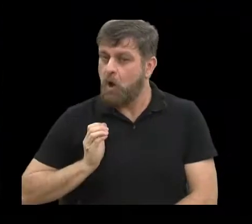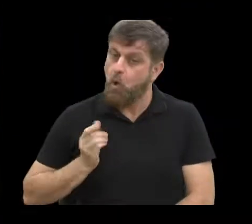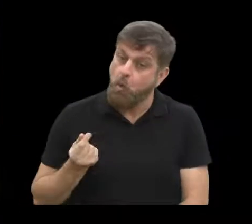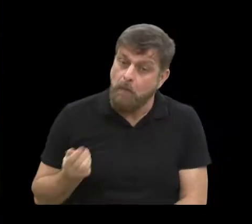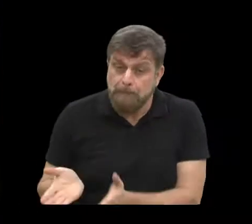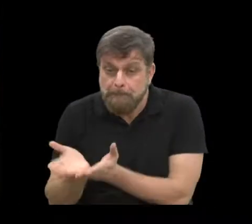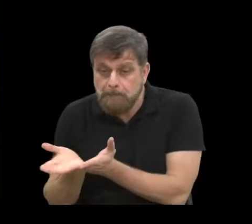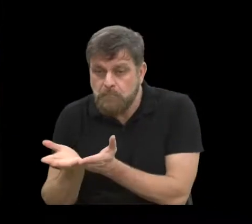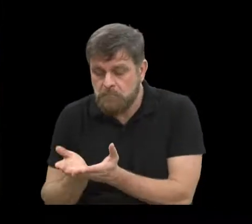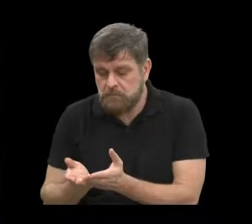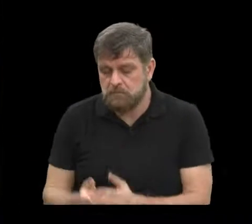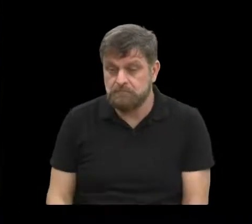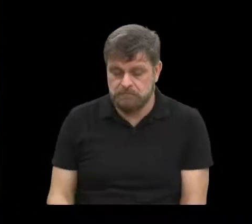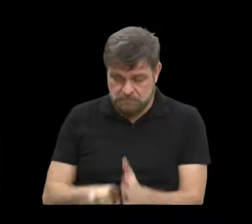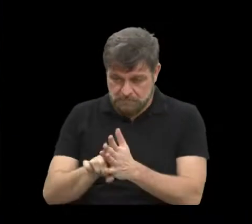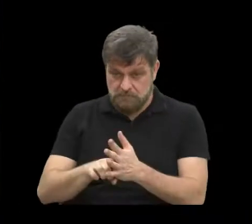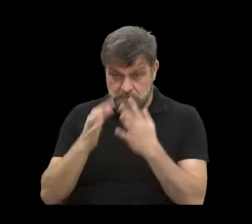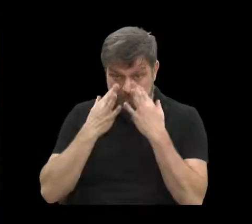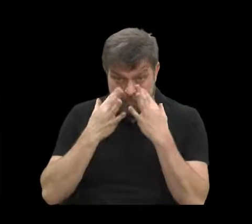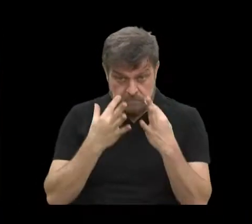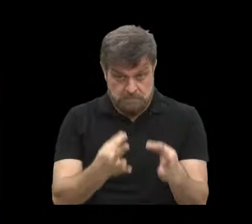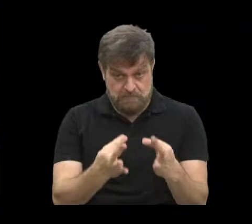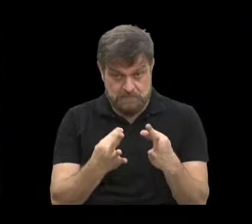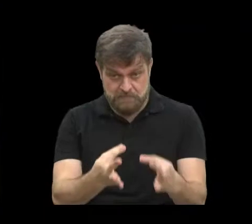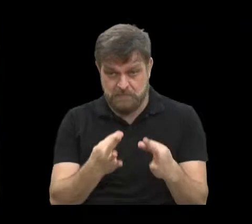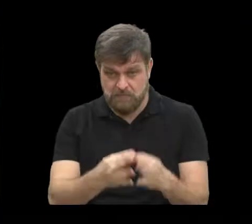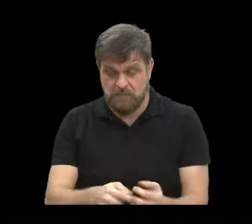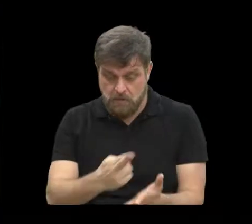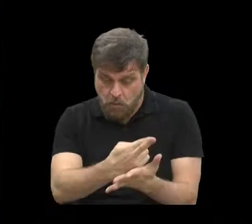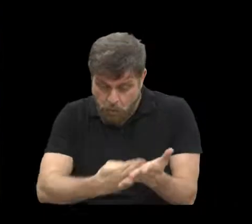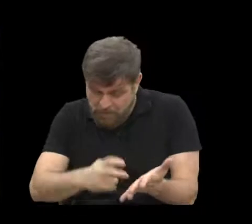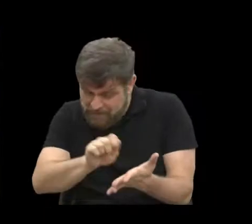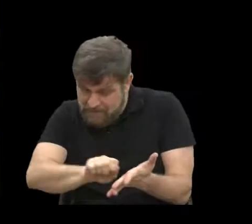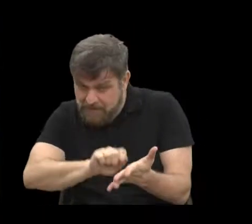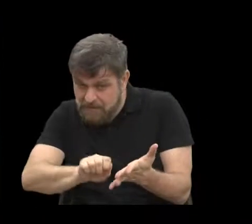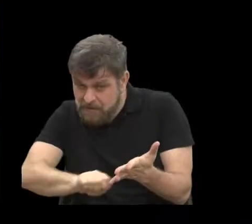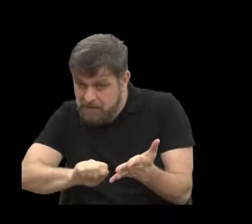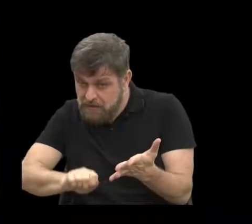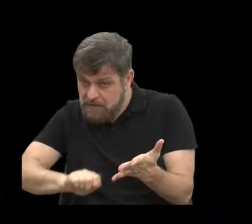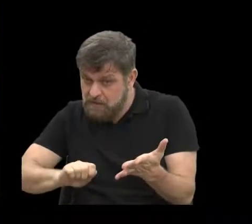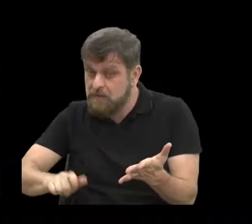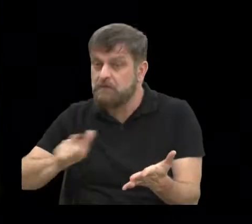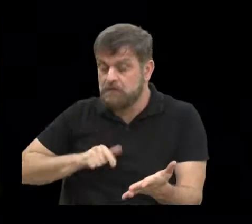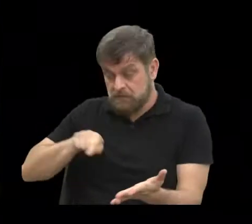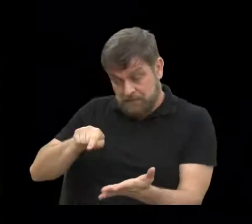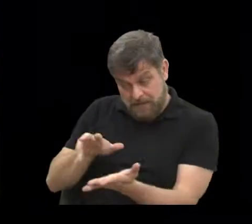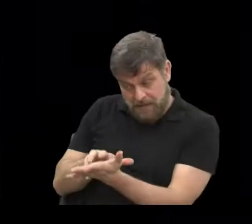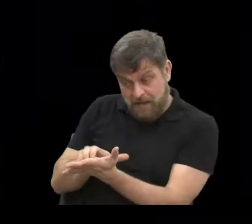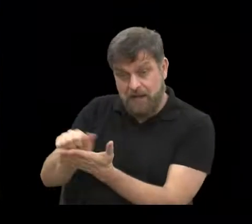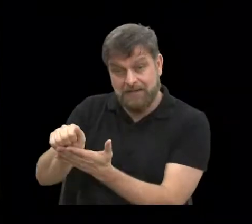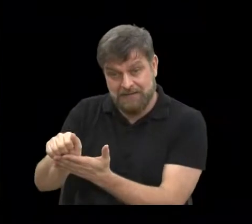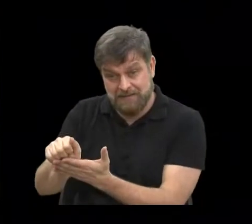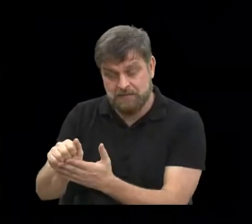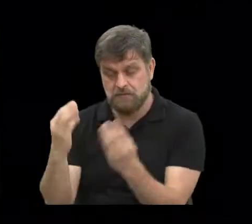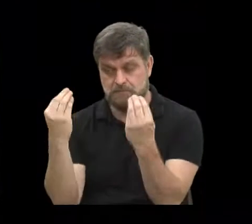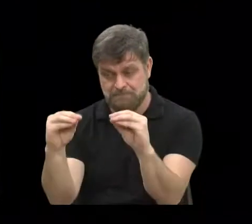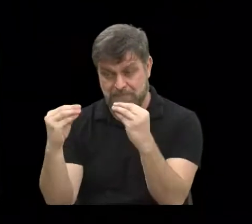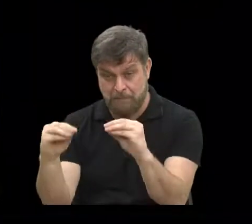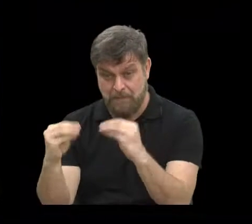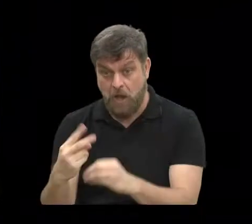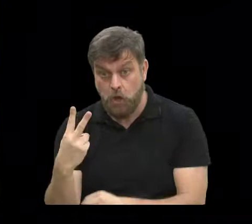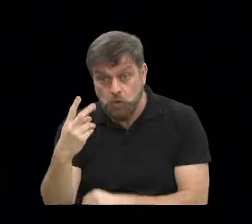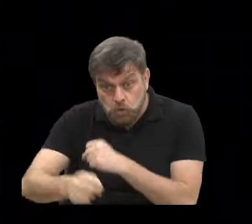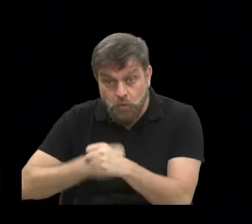Ficarem atentos, não só para a questão do requerimento, que precisa do cadastro único atualizado nos últimos 2